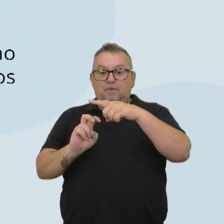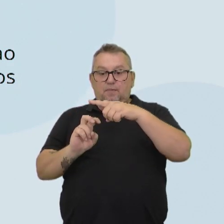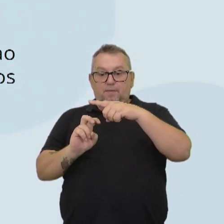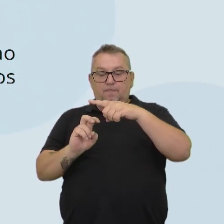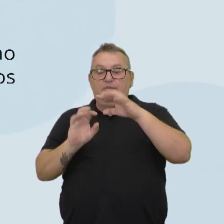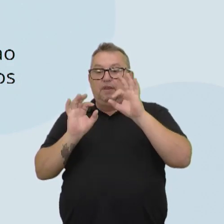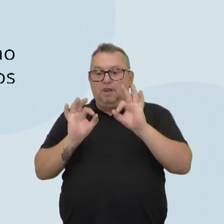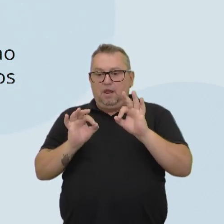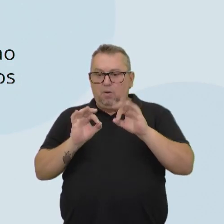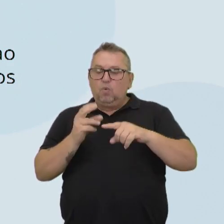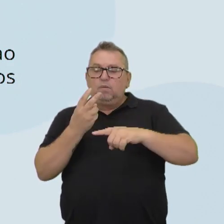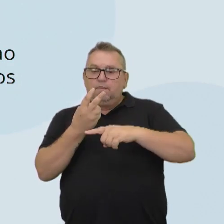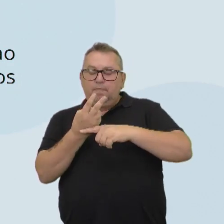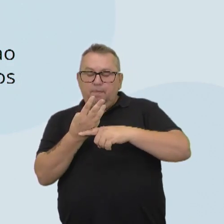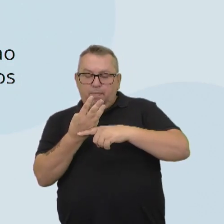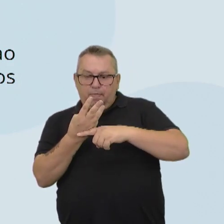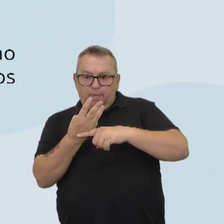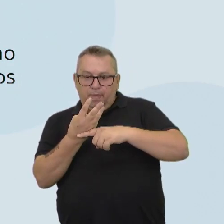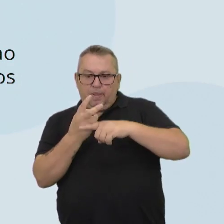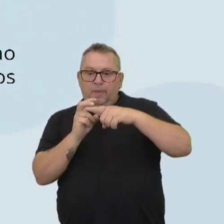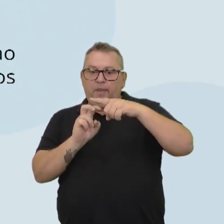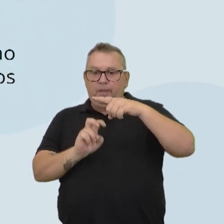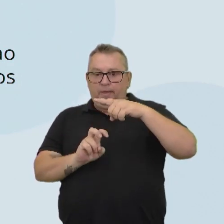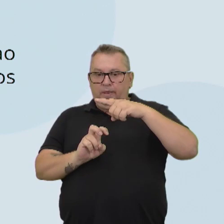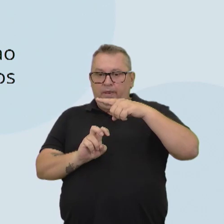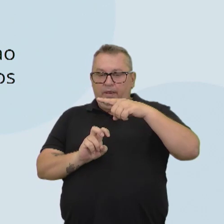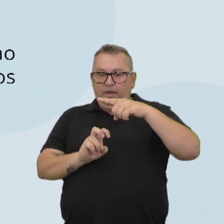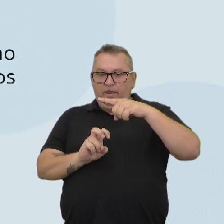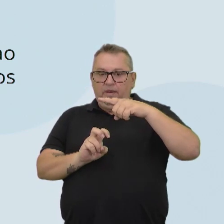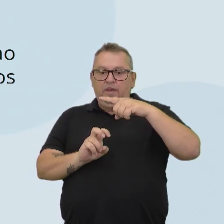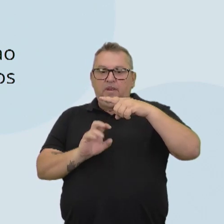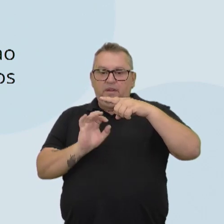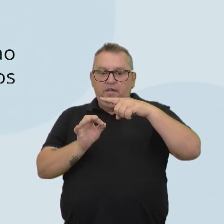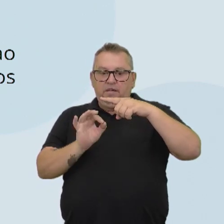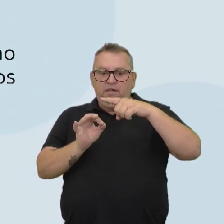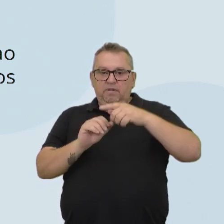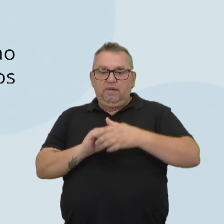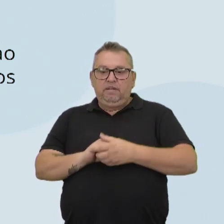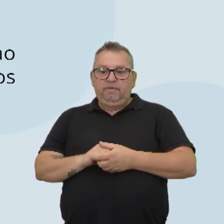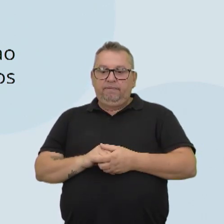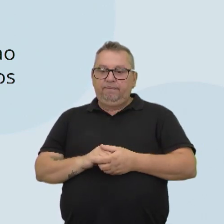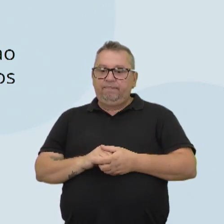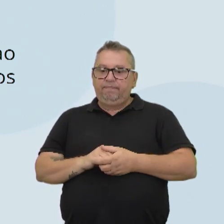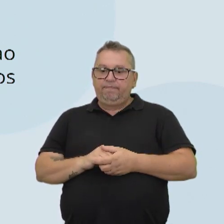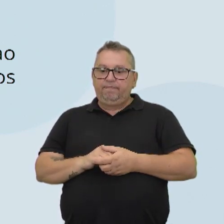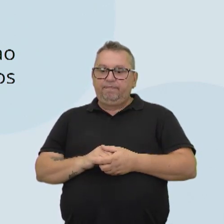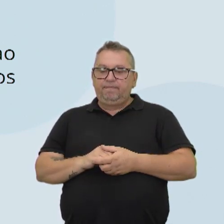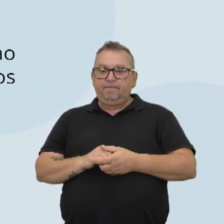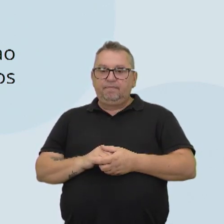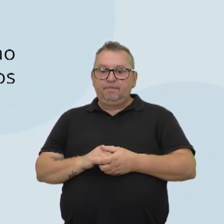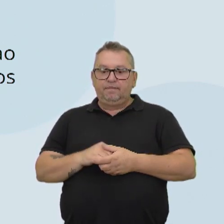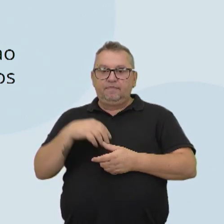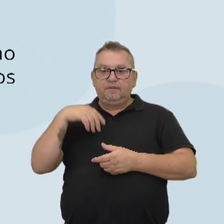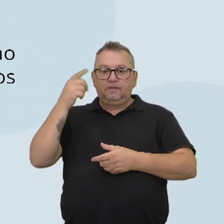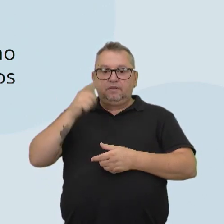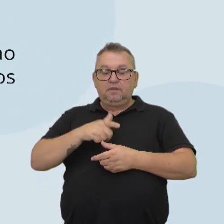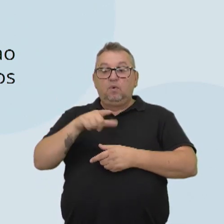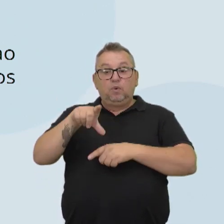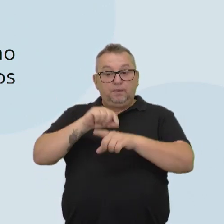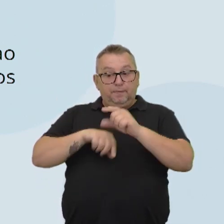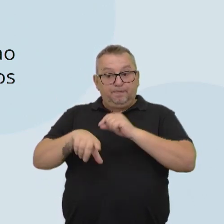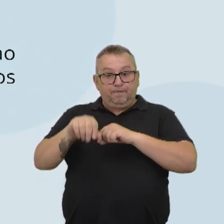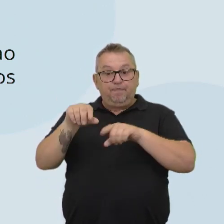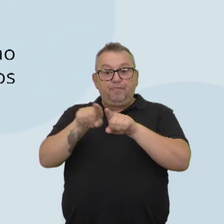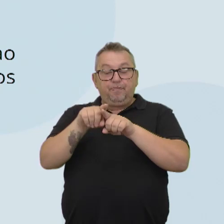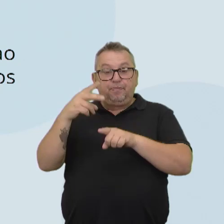razão entre elas. Show. Lembrando que proporção é quando você iguala duas razões. Sim. Tá bom? Então, eu vou supor aqui uma outra opção, aqui